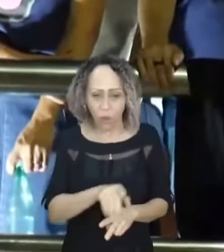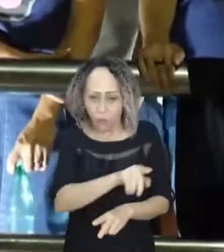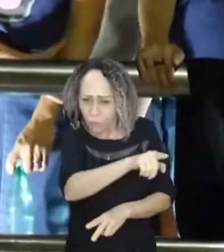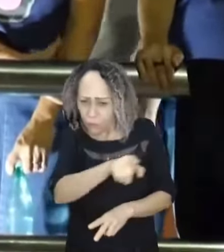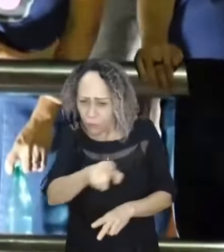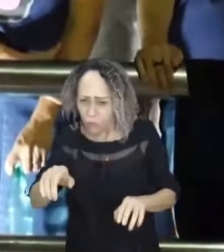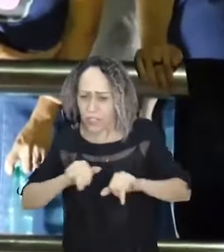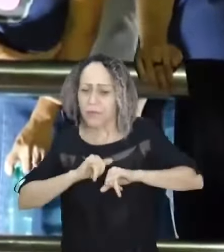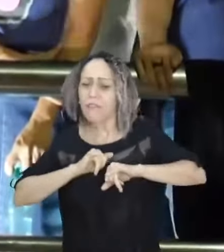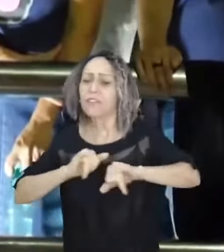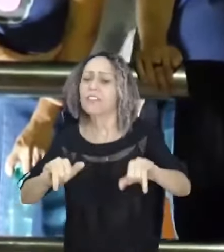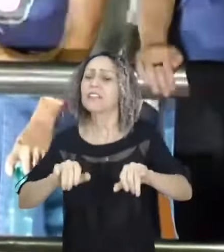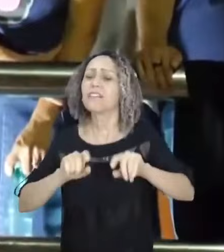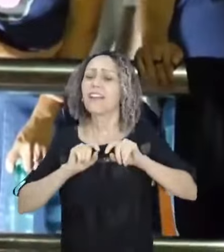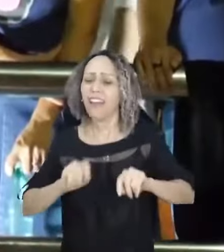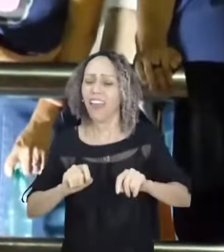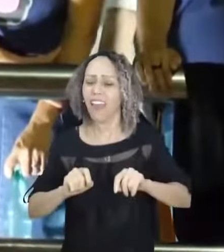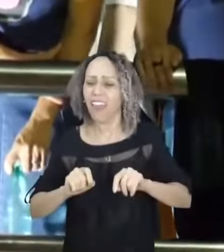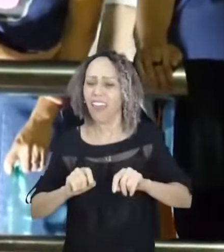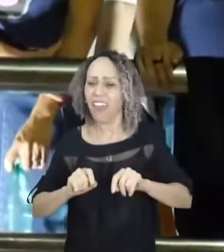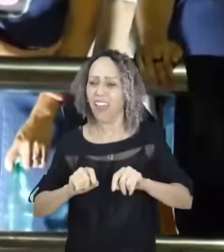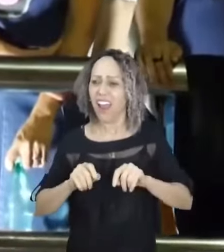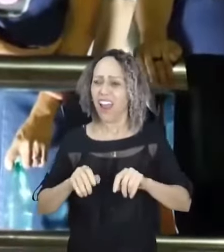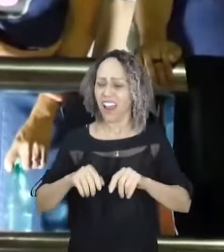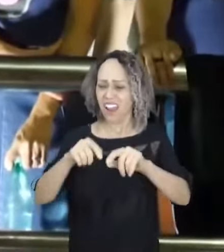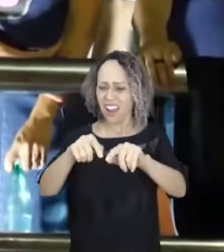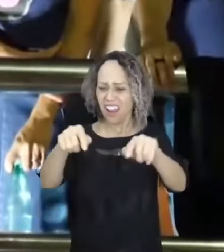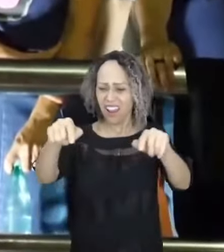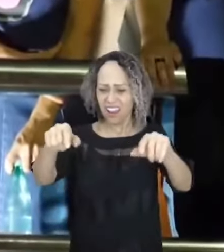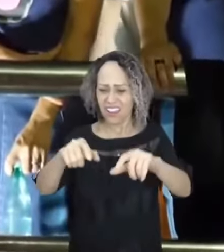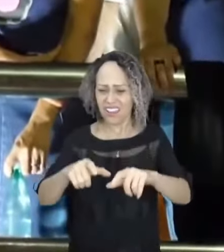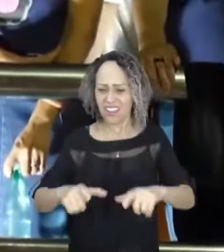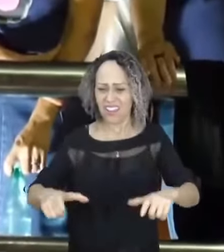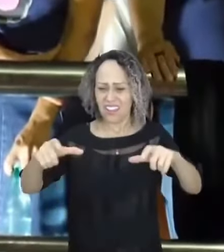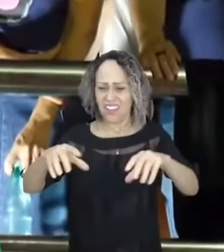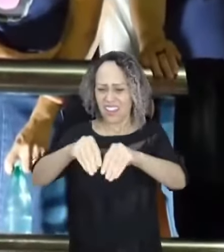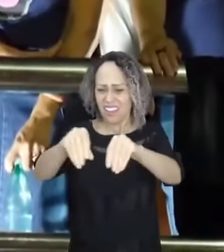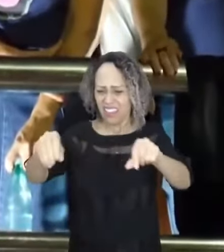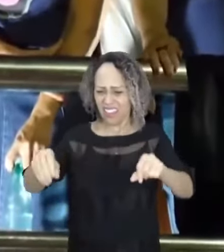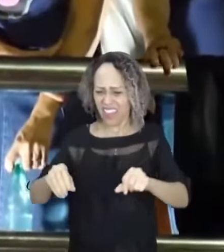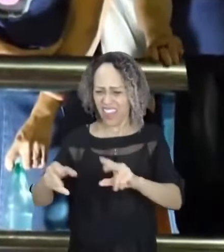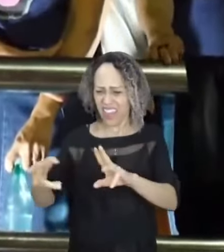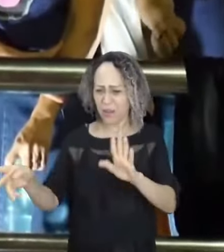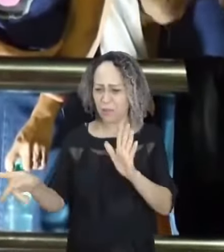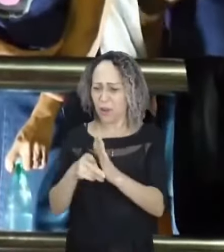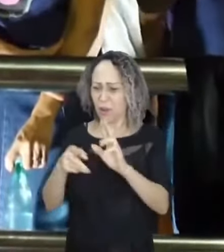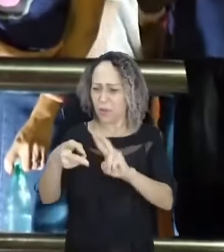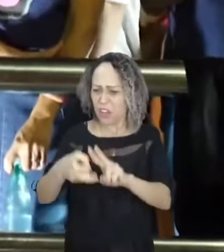acabou a ocupação de terra indígena para fazer garimpo ilegal.